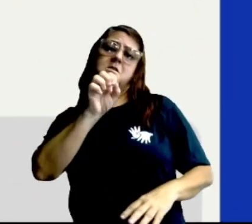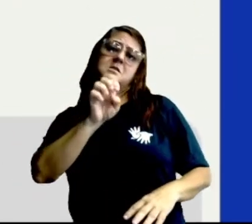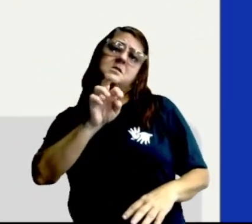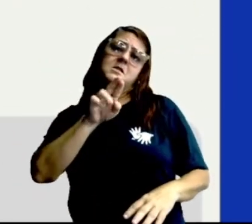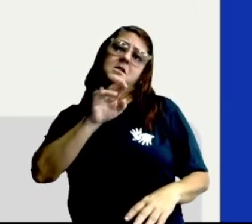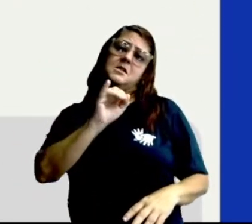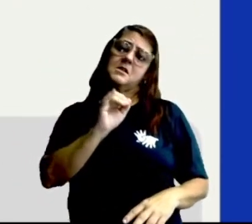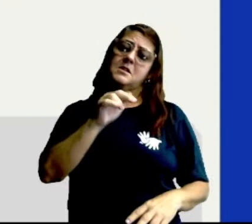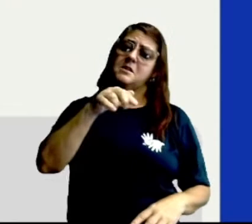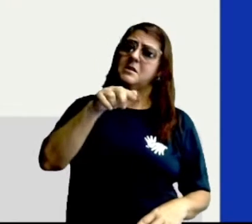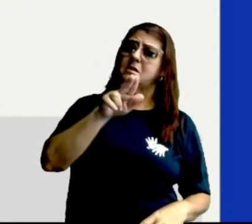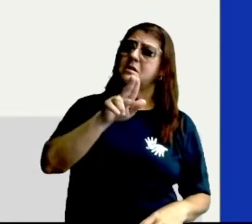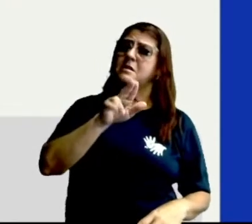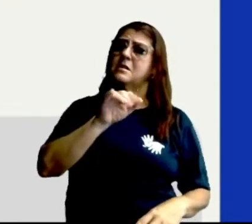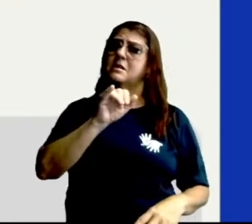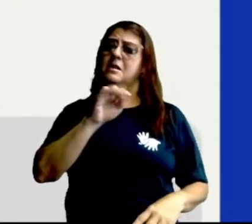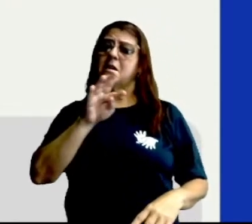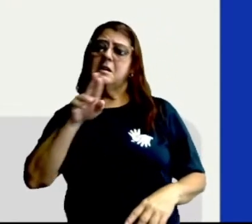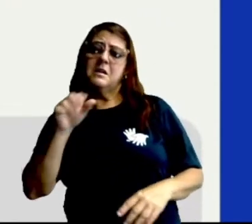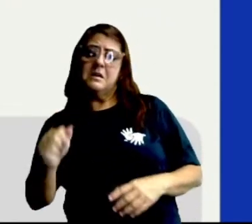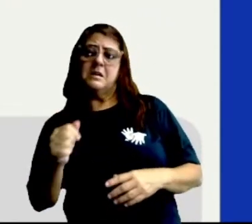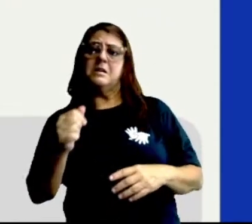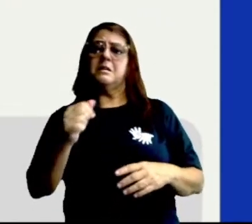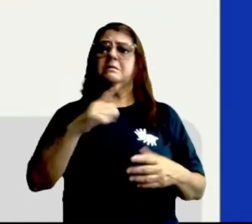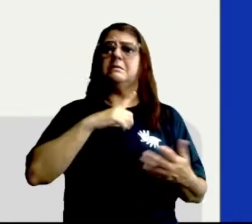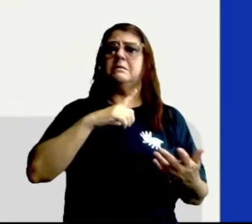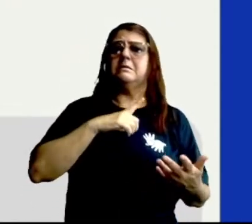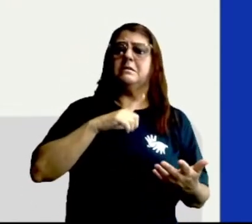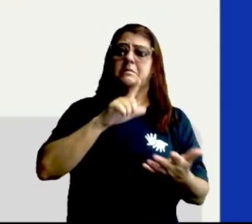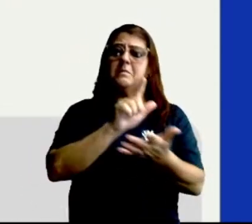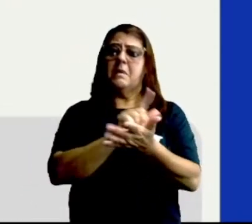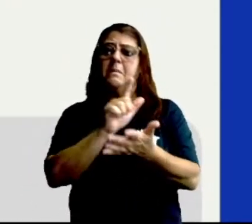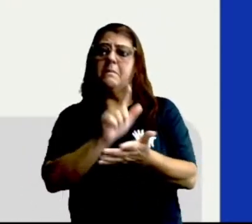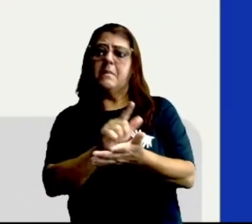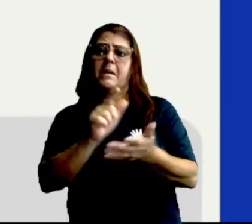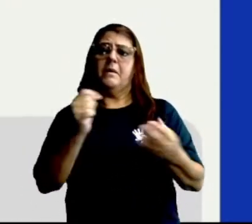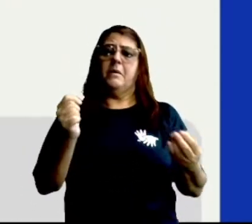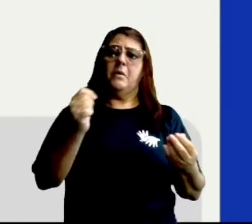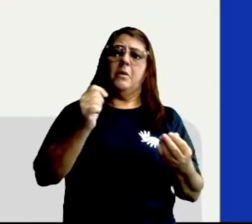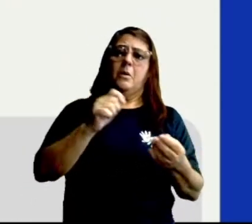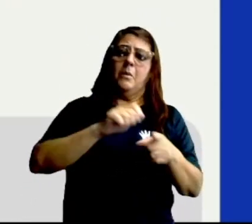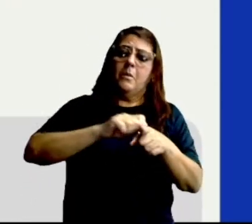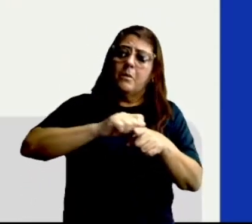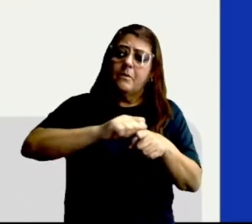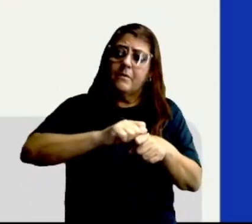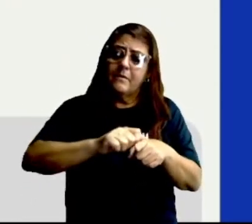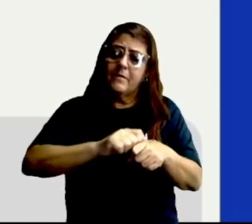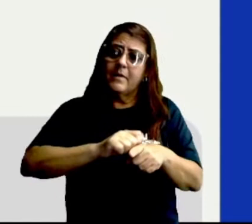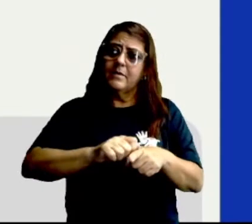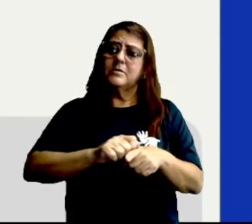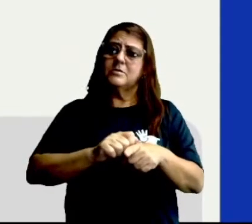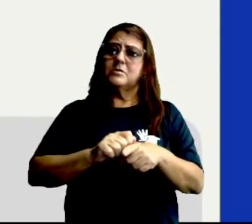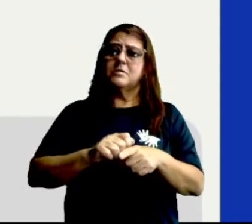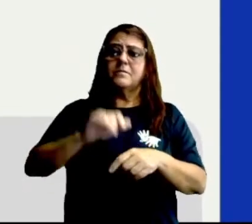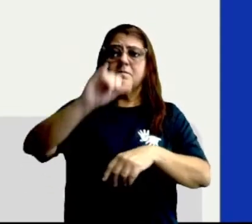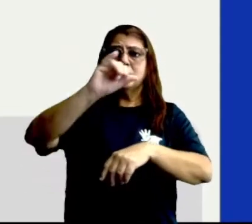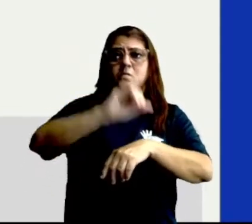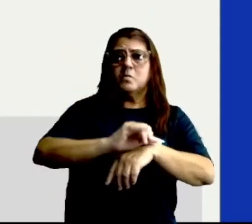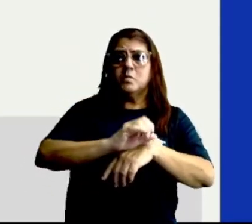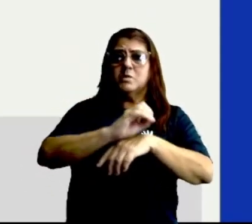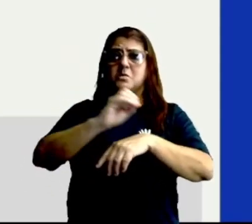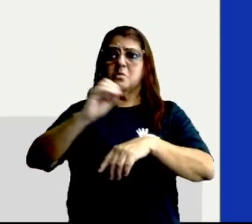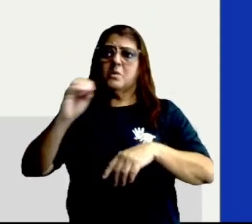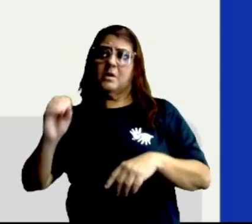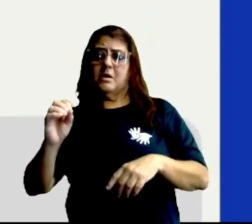a matéria-prima para borracha para o papel e outras coisas né já no centro-oeste as pessoas